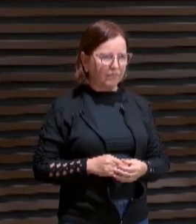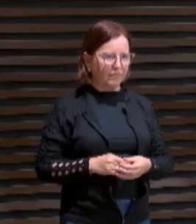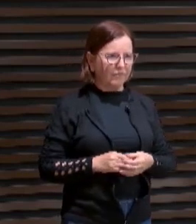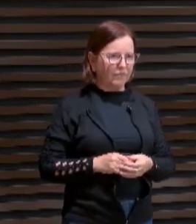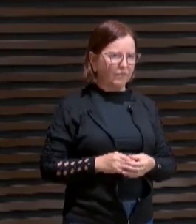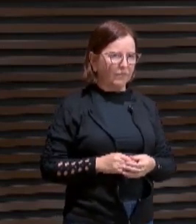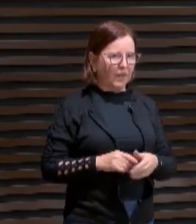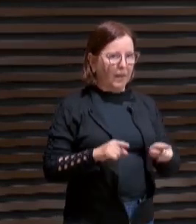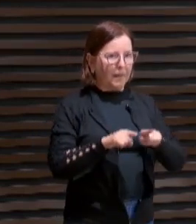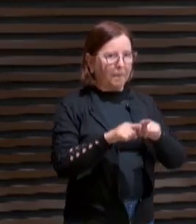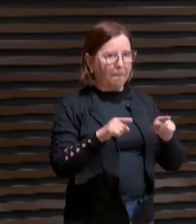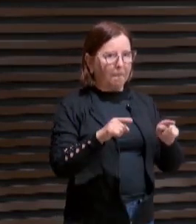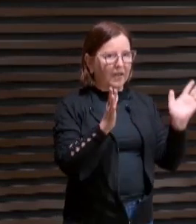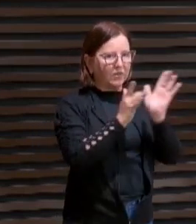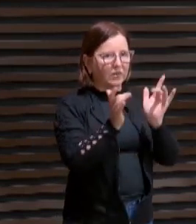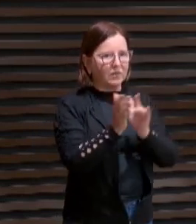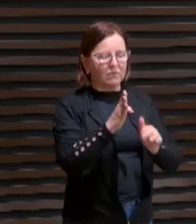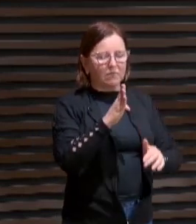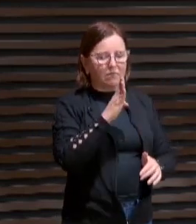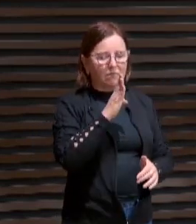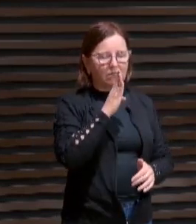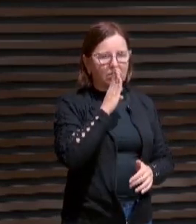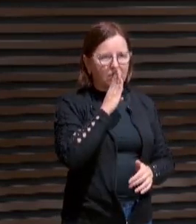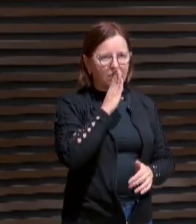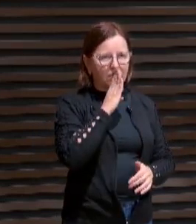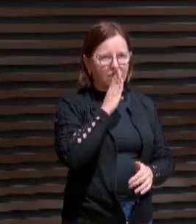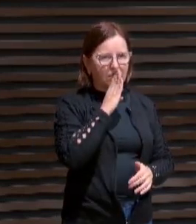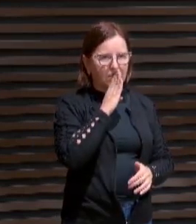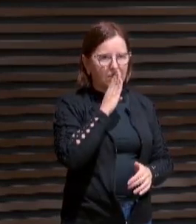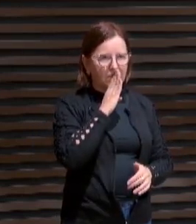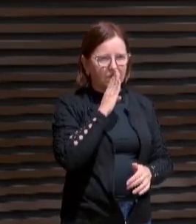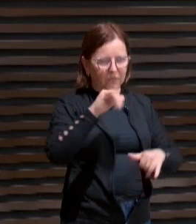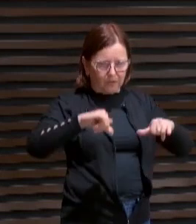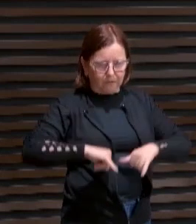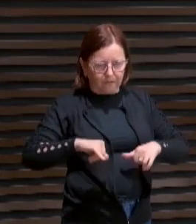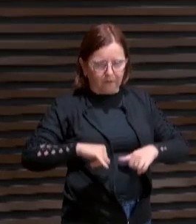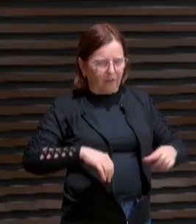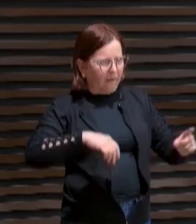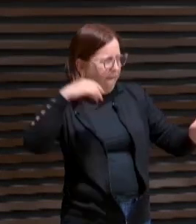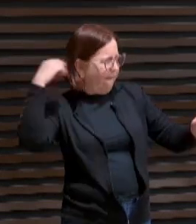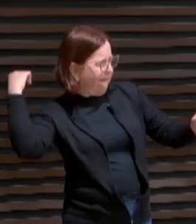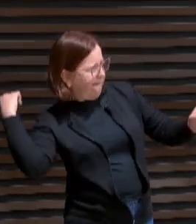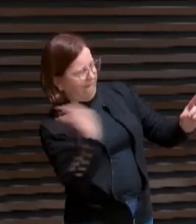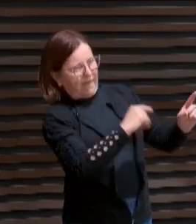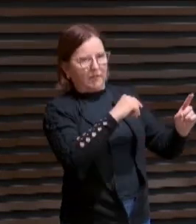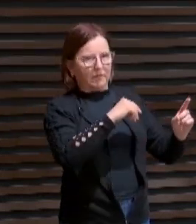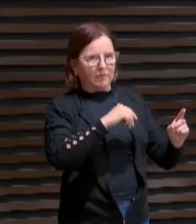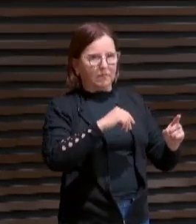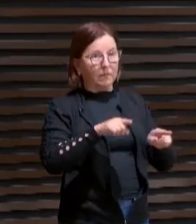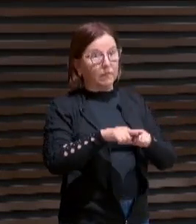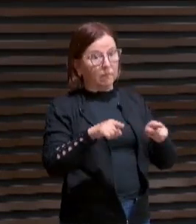E ele não abria a boca. As chibatadas doem, mas o